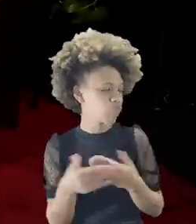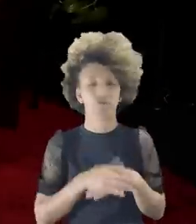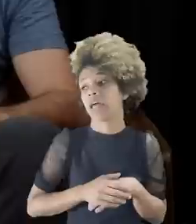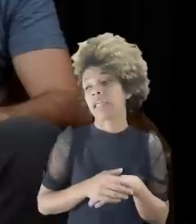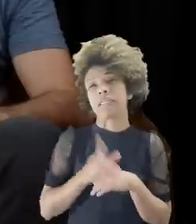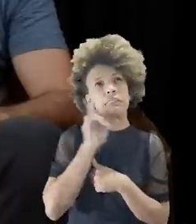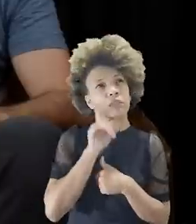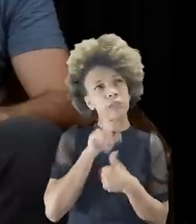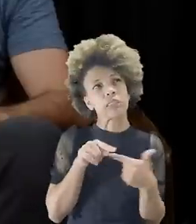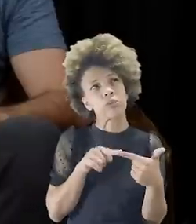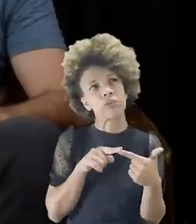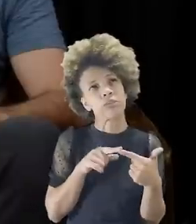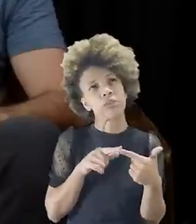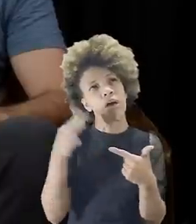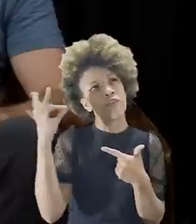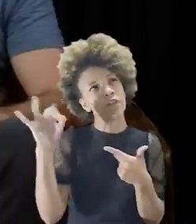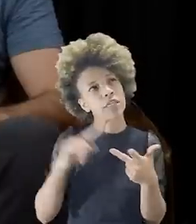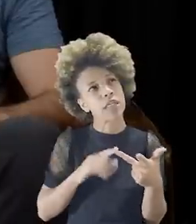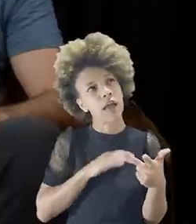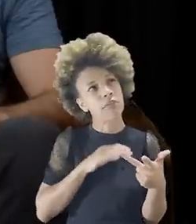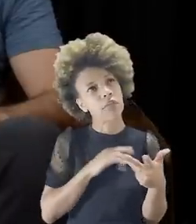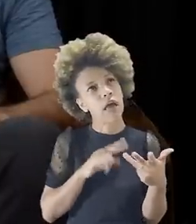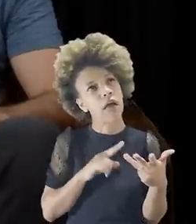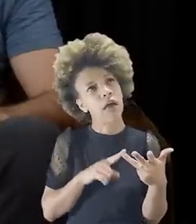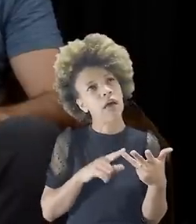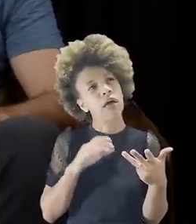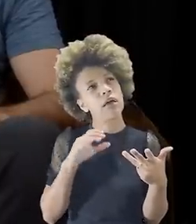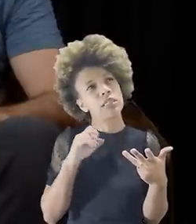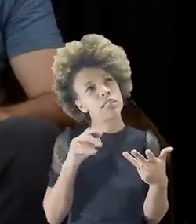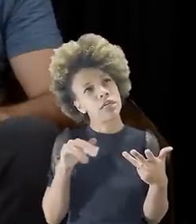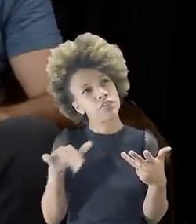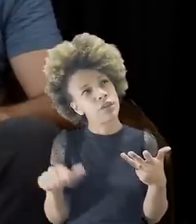Estados Unidos França Canadá Sérvia